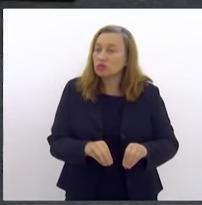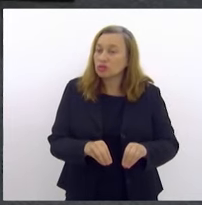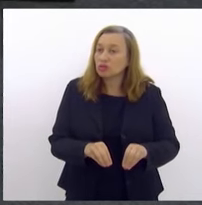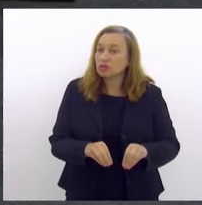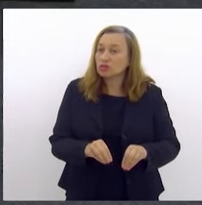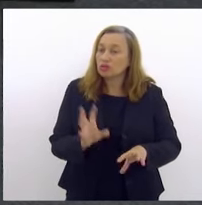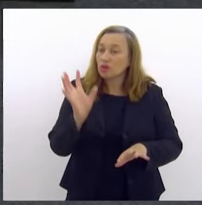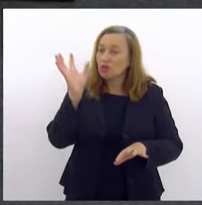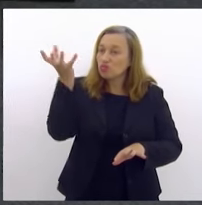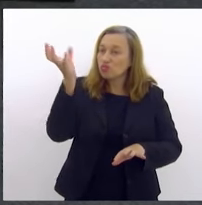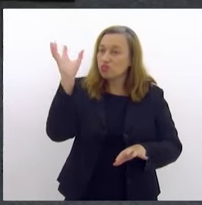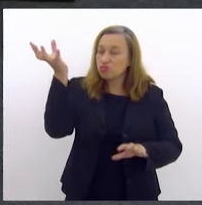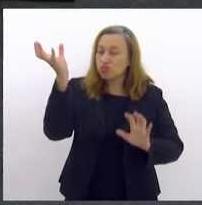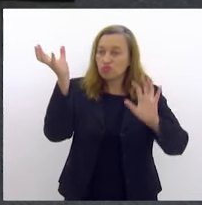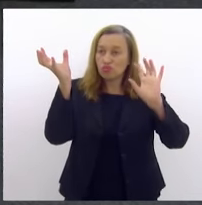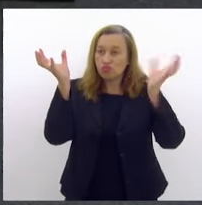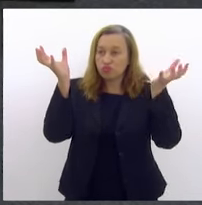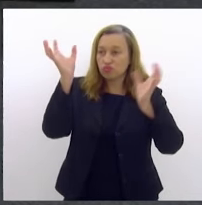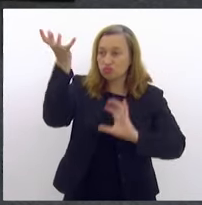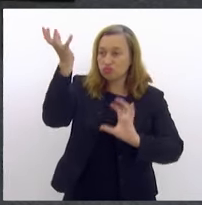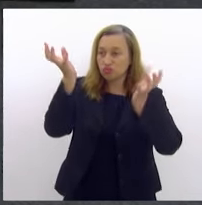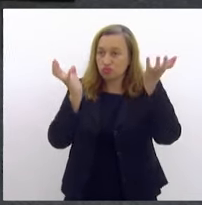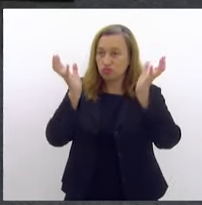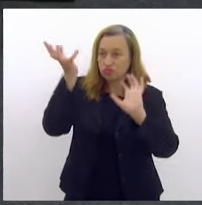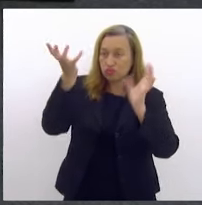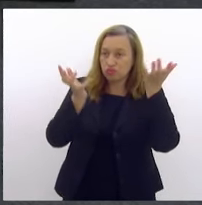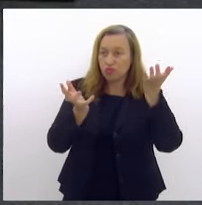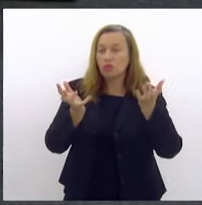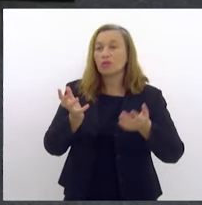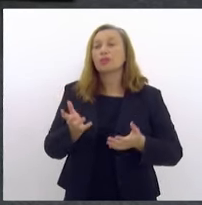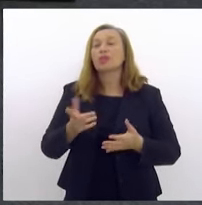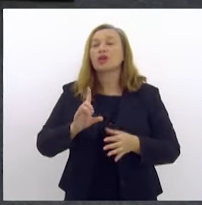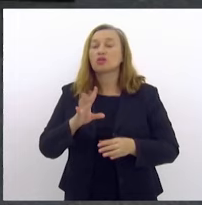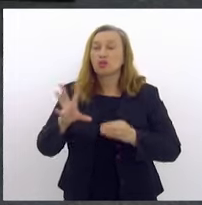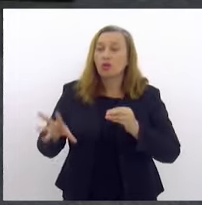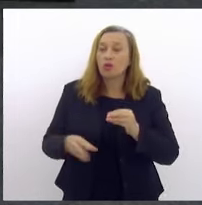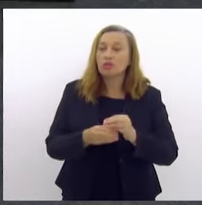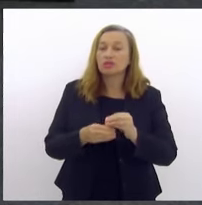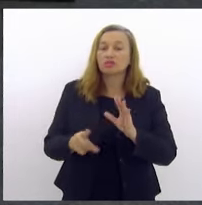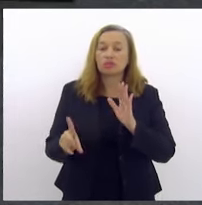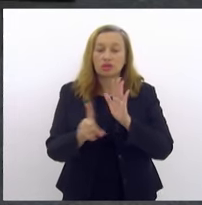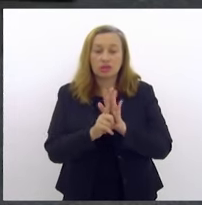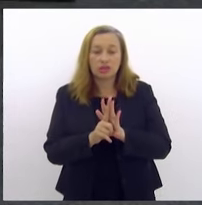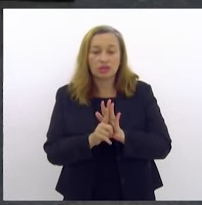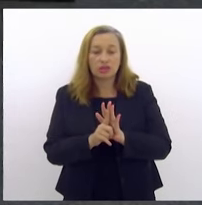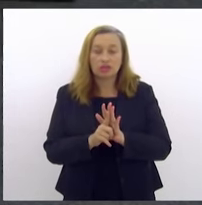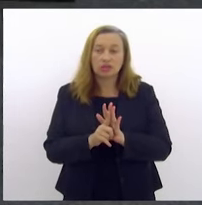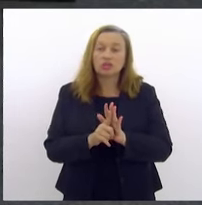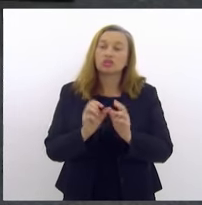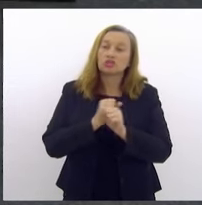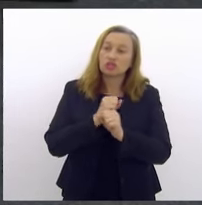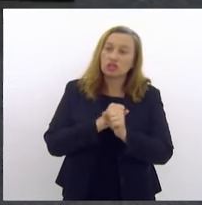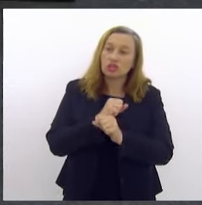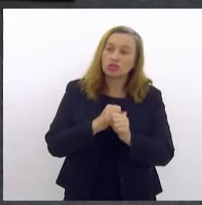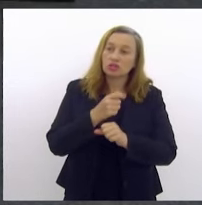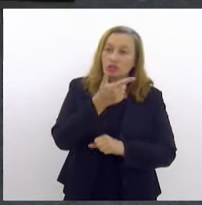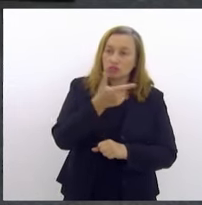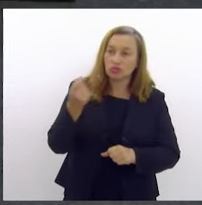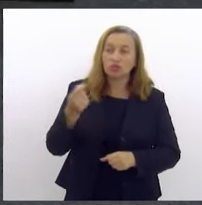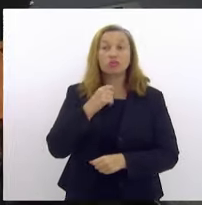pelo aumento da temperatura. Então, apenas estamos completando uma lei de tantos anos, do ano